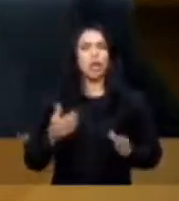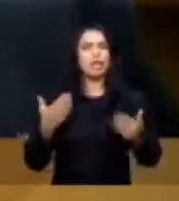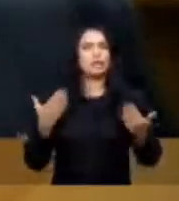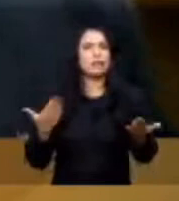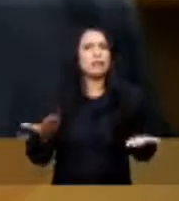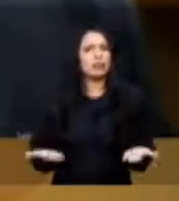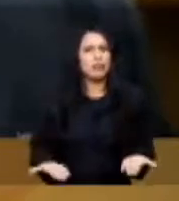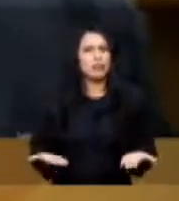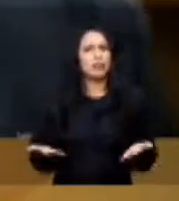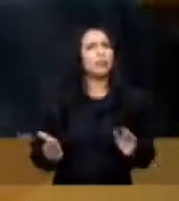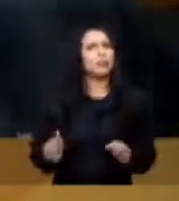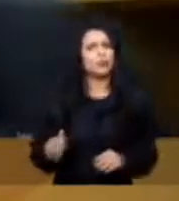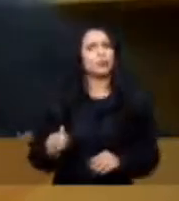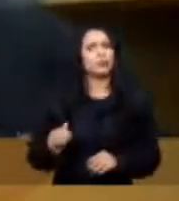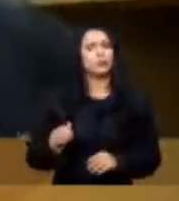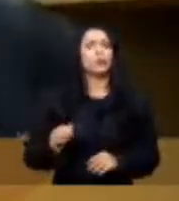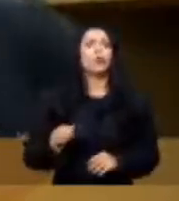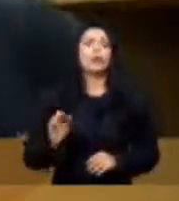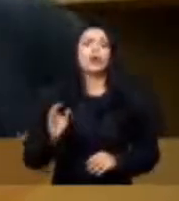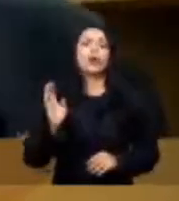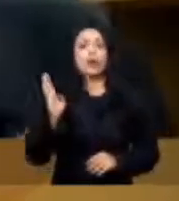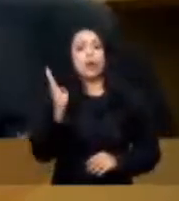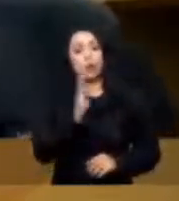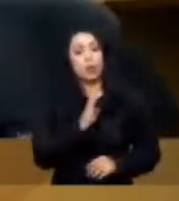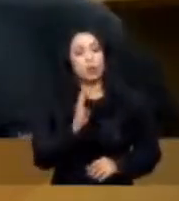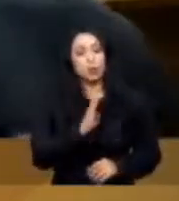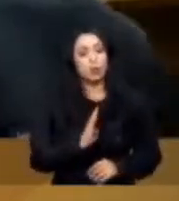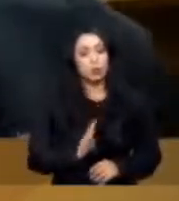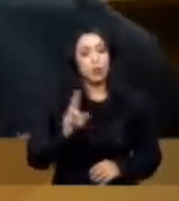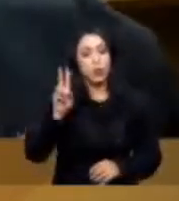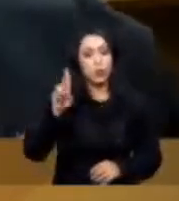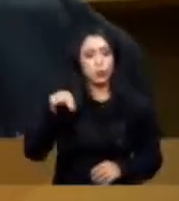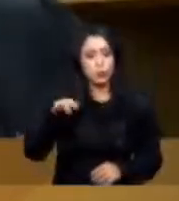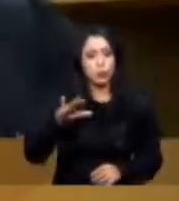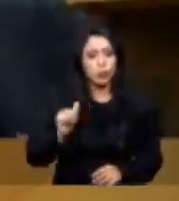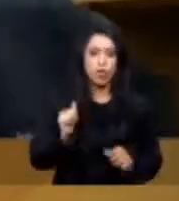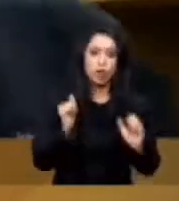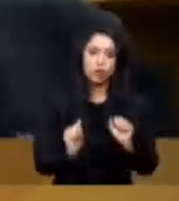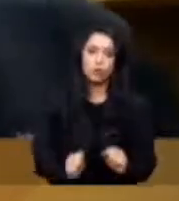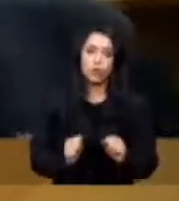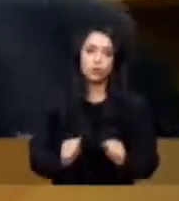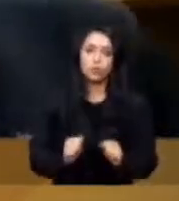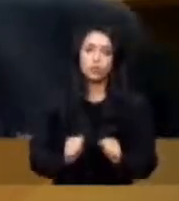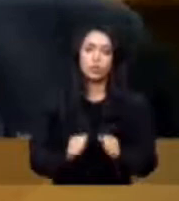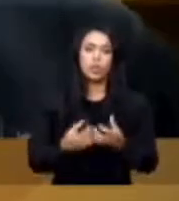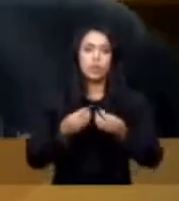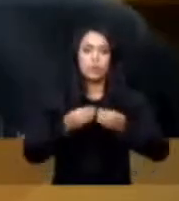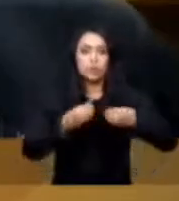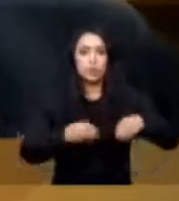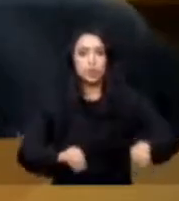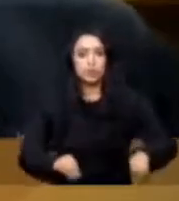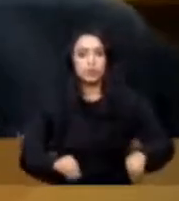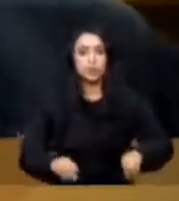possa socializar os prejuízos, tá? E privatizar os